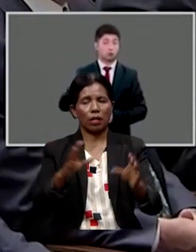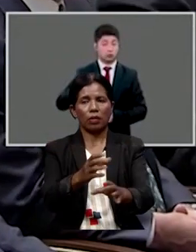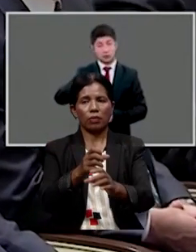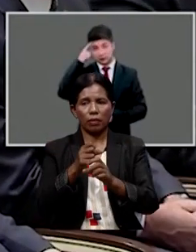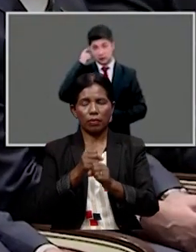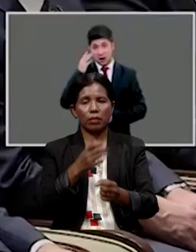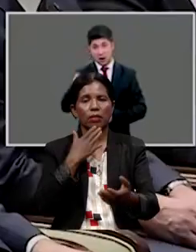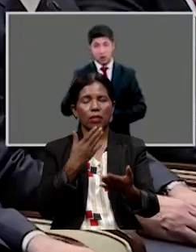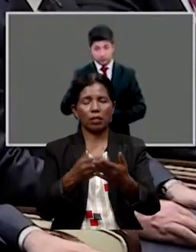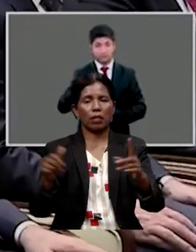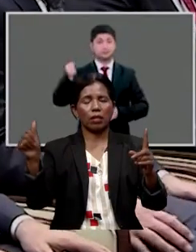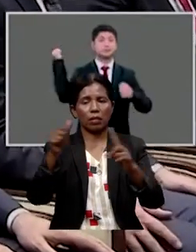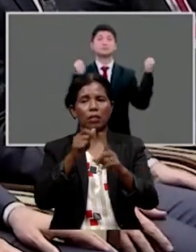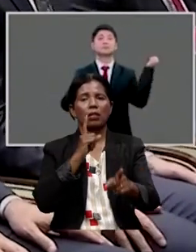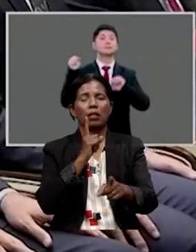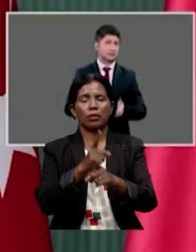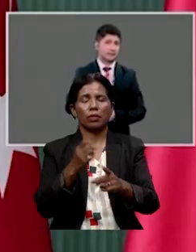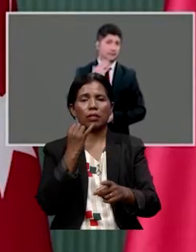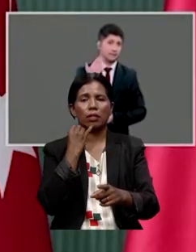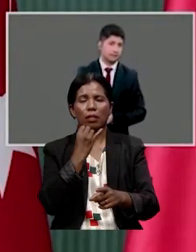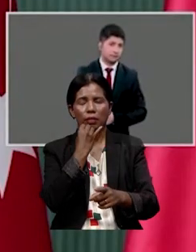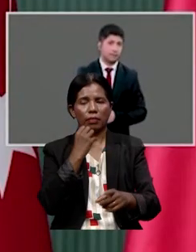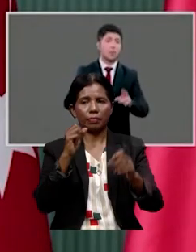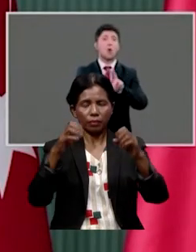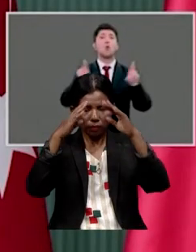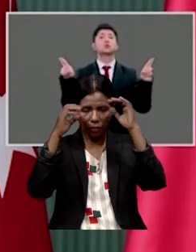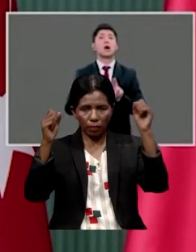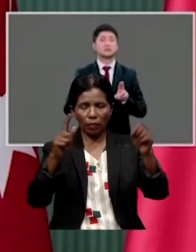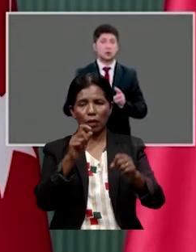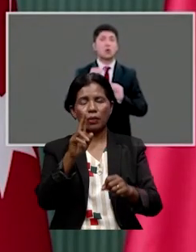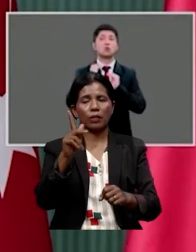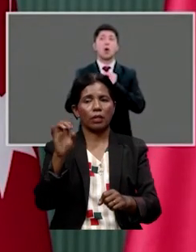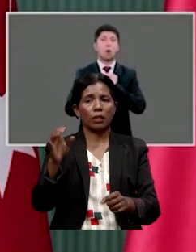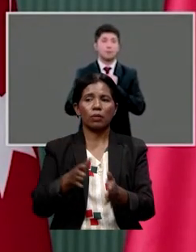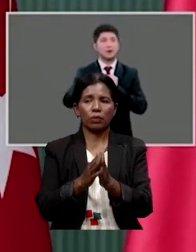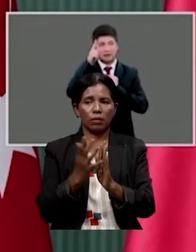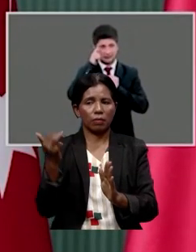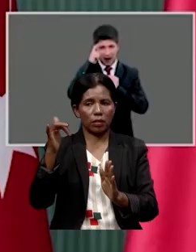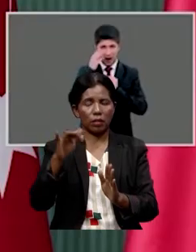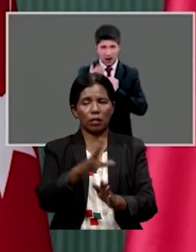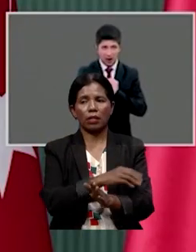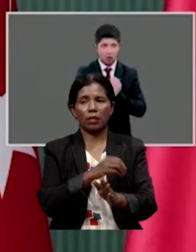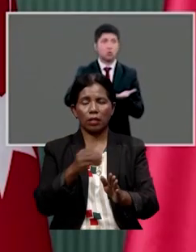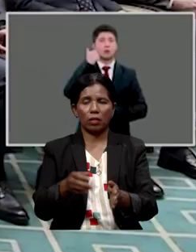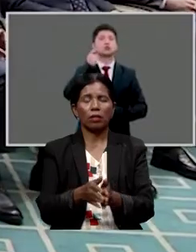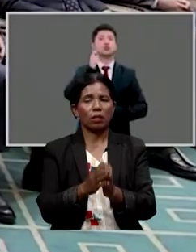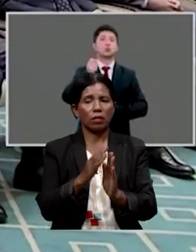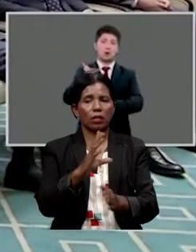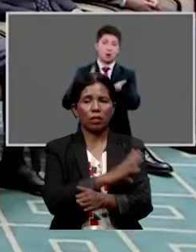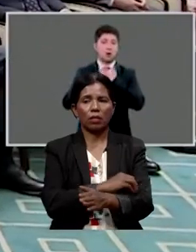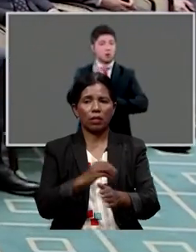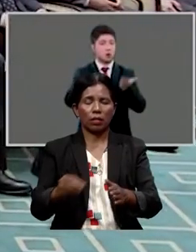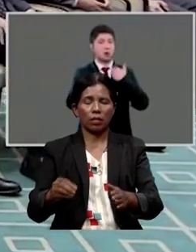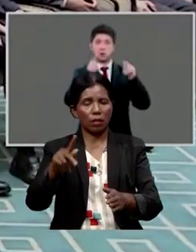posição ira nebe ativo liu hasoro Israel. No ne presidente Turquia Russo Basira atu fote medida econômico, diplomático,